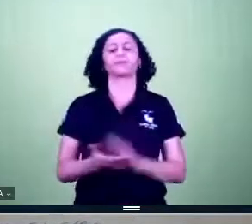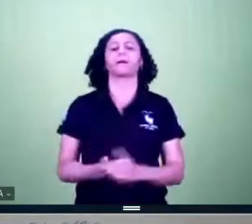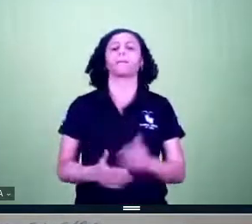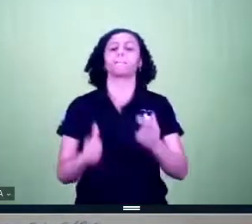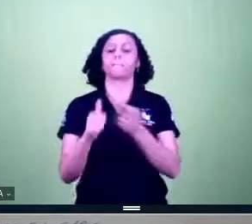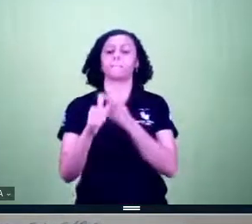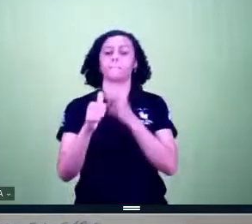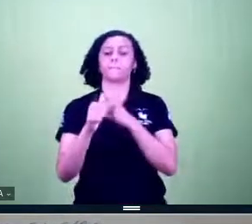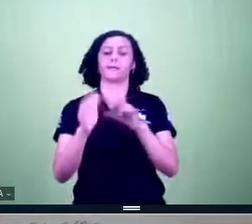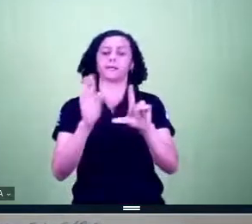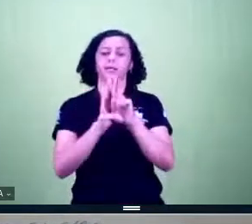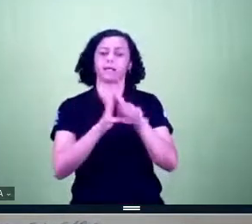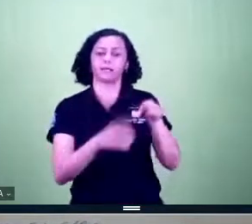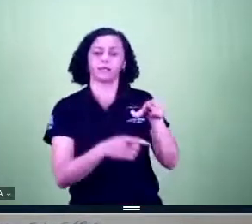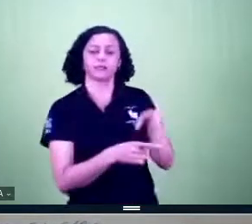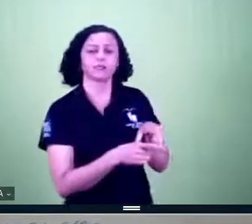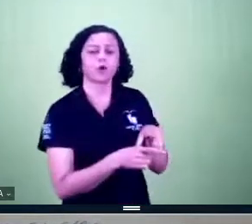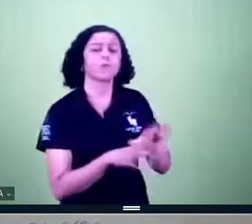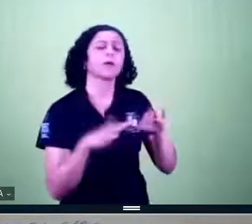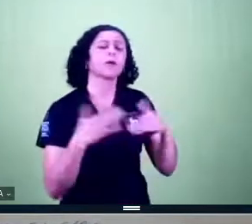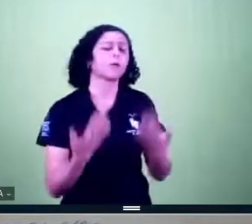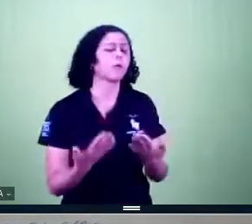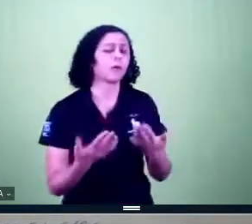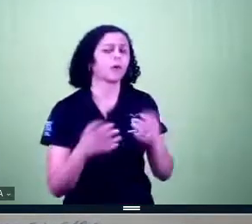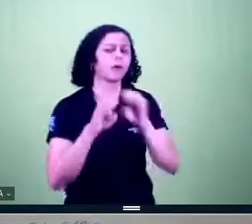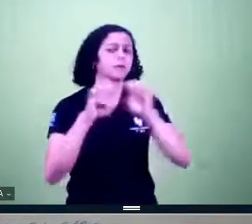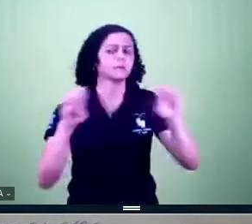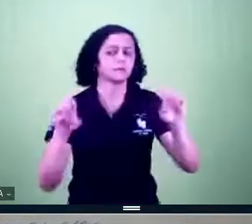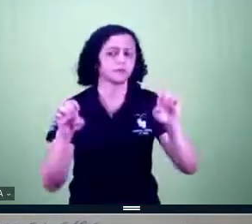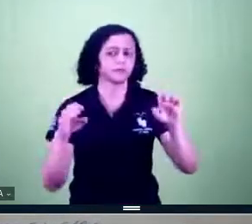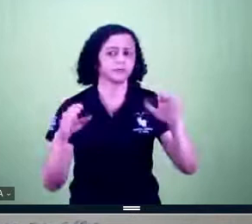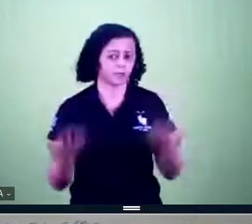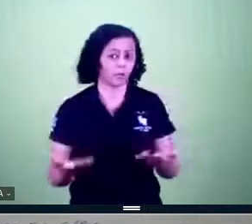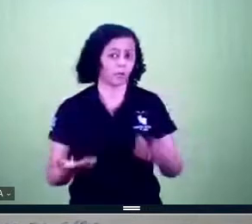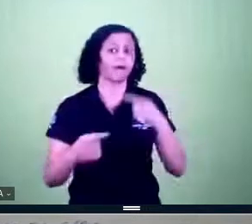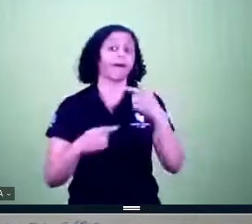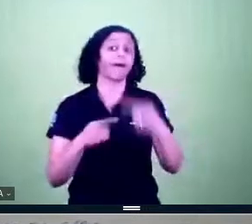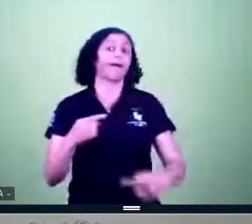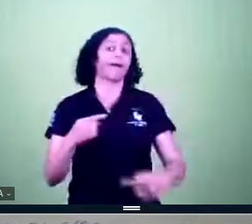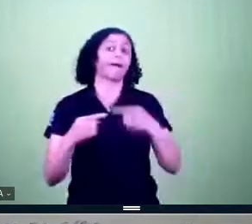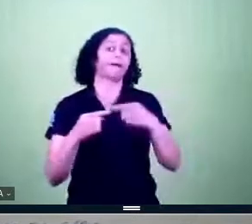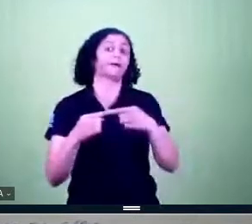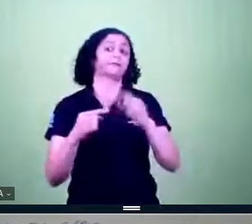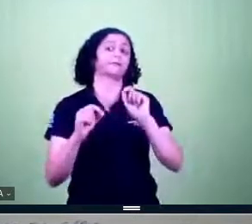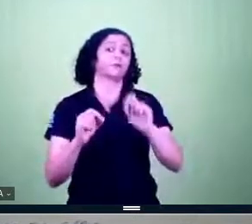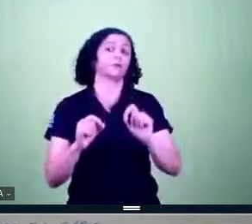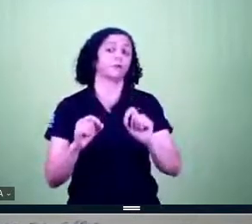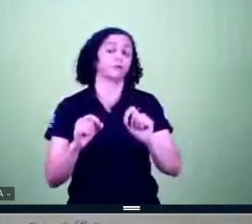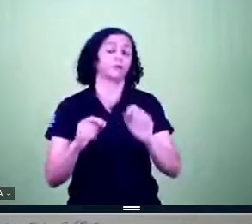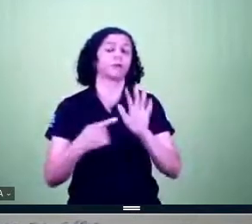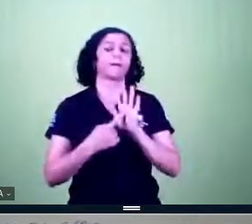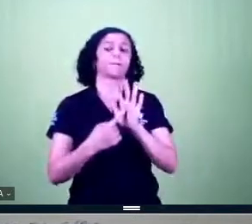é a expressão de VF? Né? É a resistência, aí que vai entrar um conceito novo para nós agora, que é o conceito